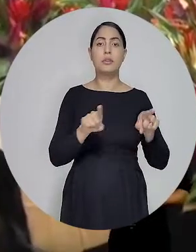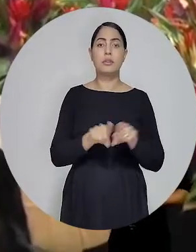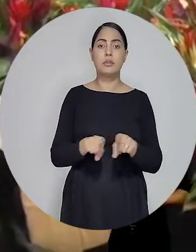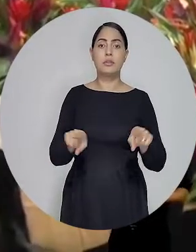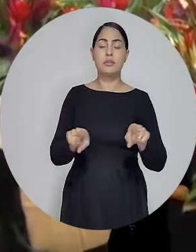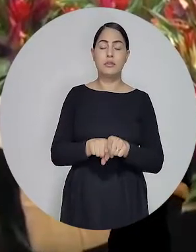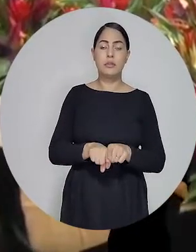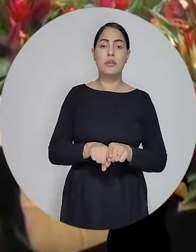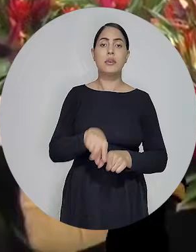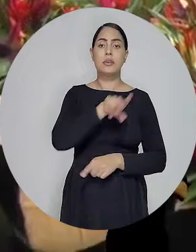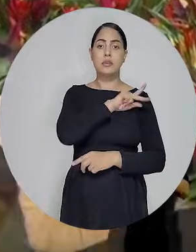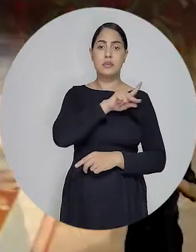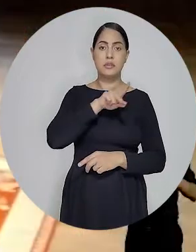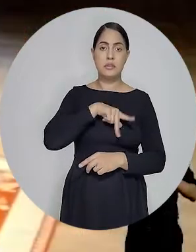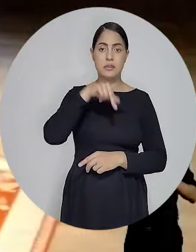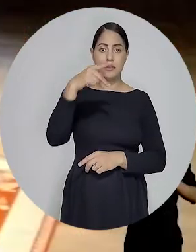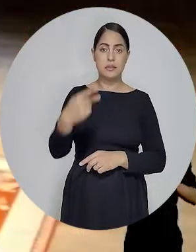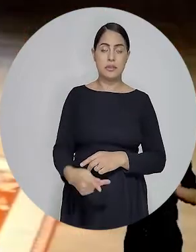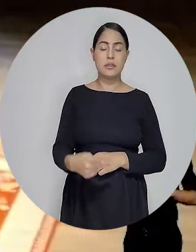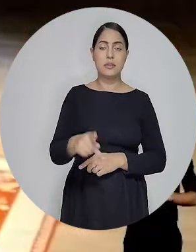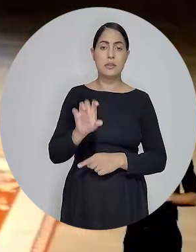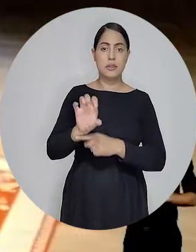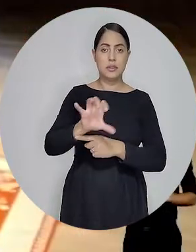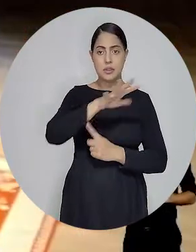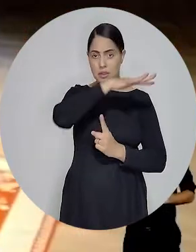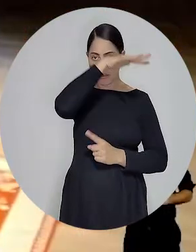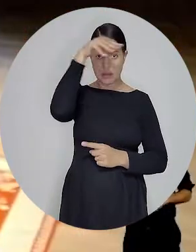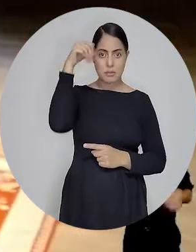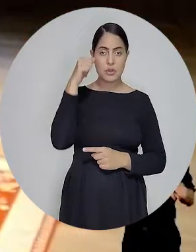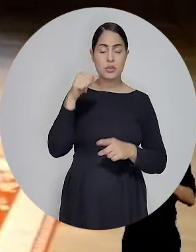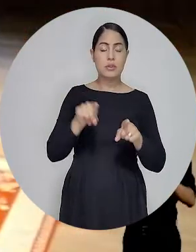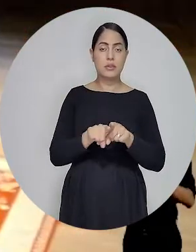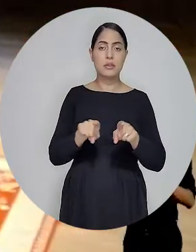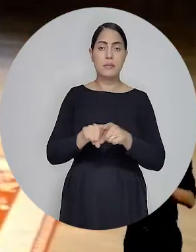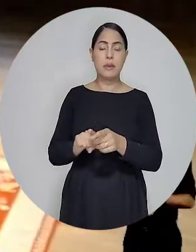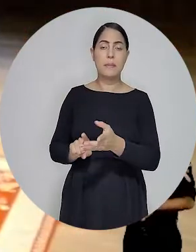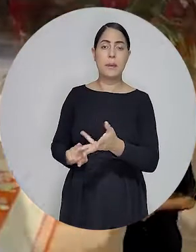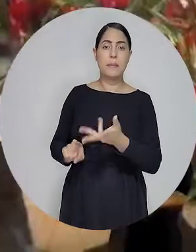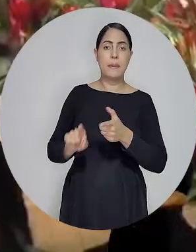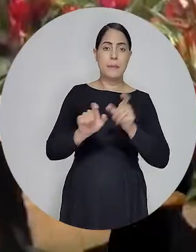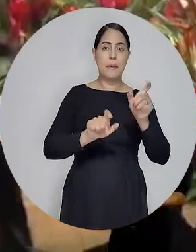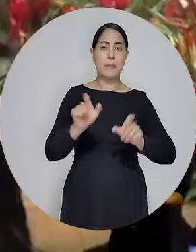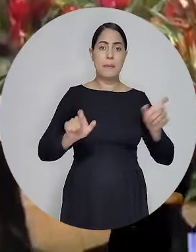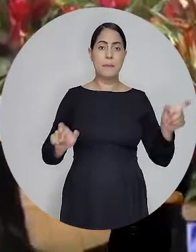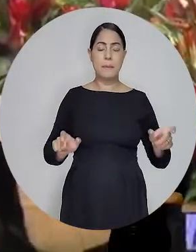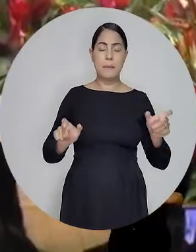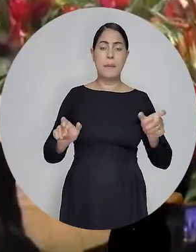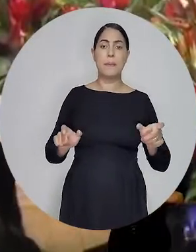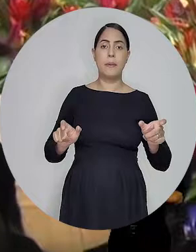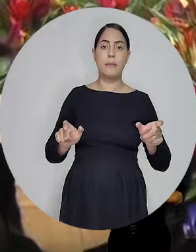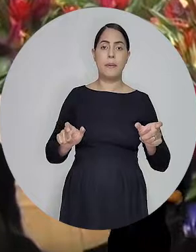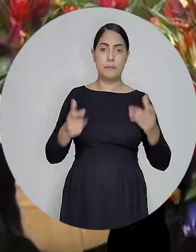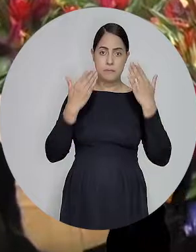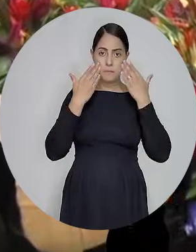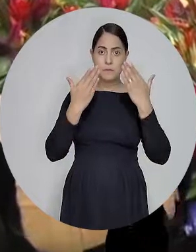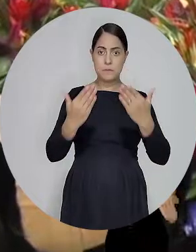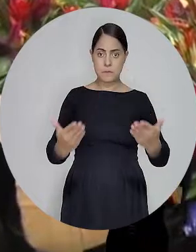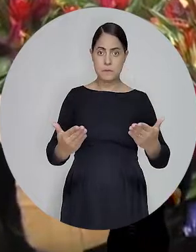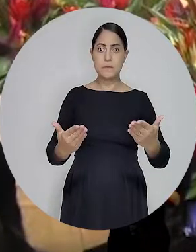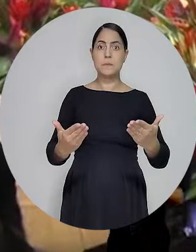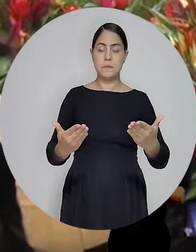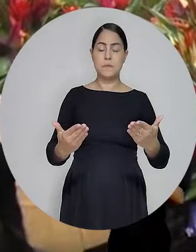Chalub Pereira, presidente do Egrégio Tribunal de Justiça do Estado do Amazonas e demais membros deste poder,